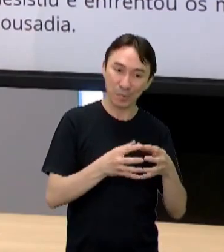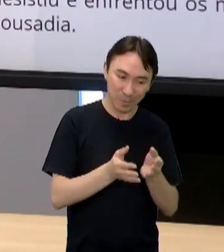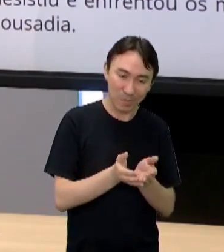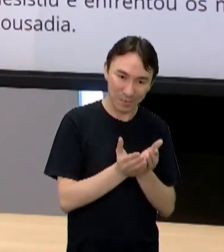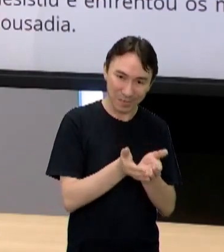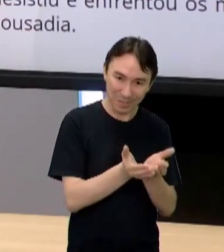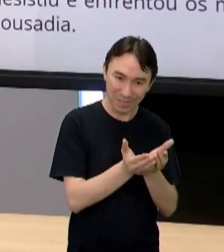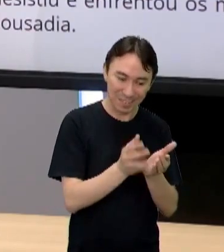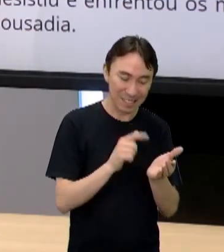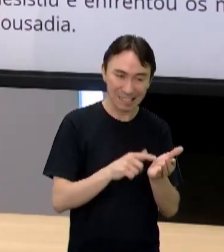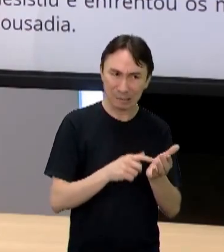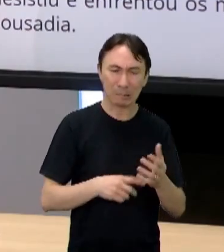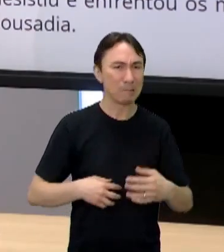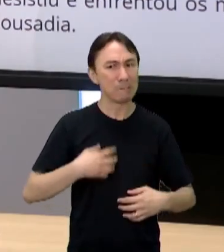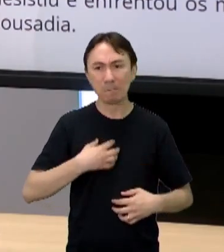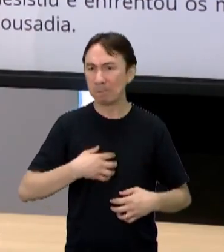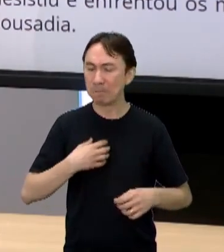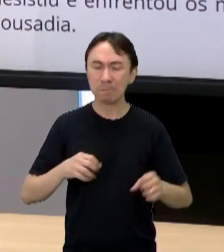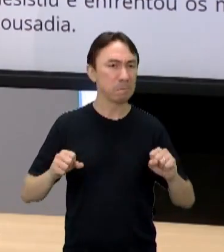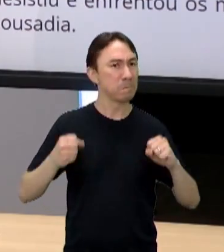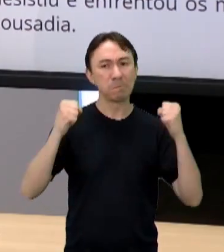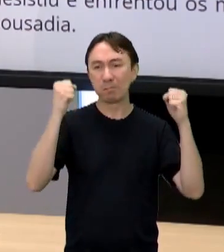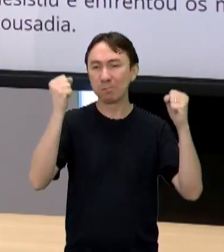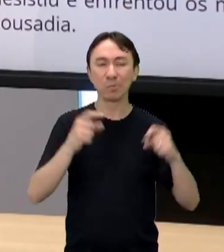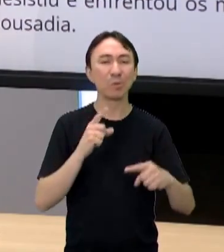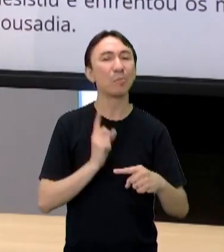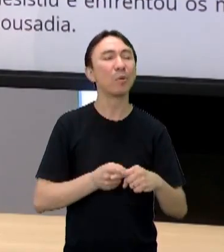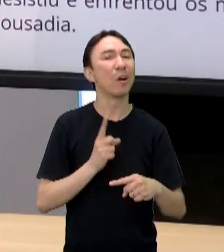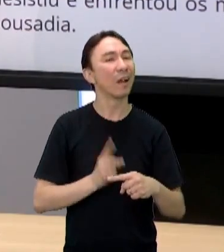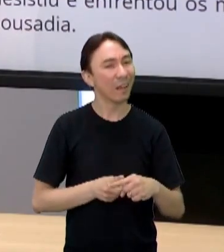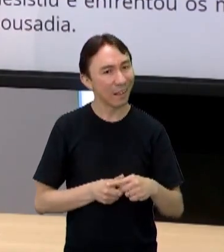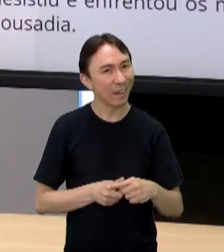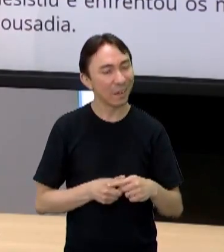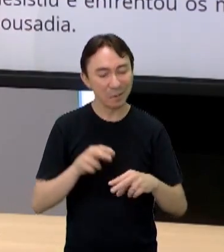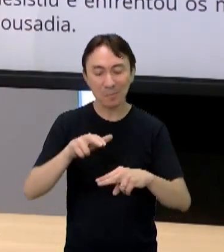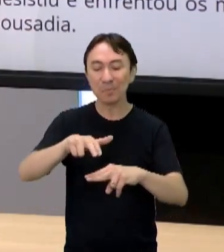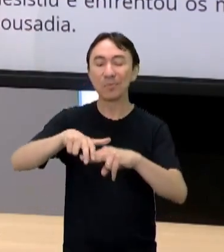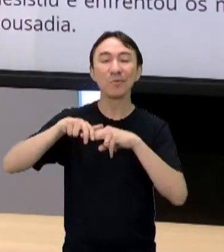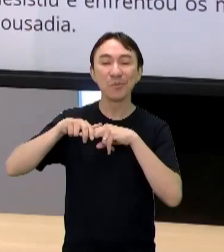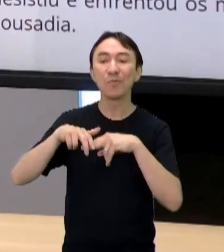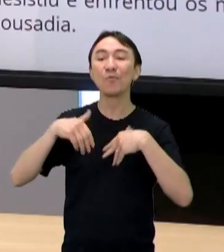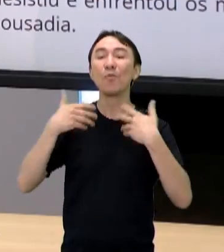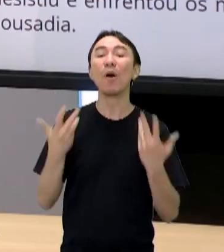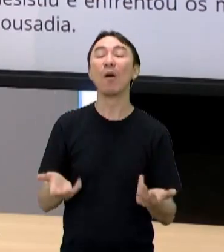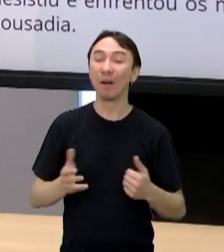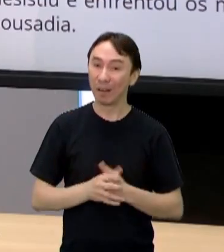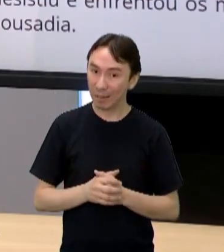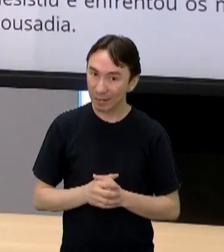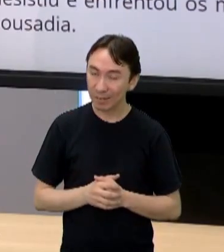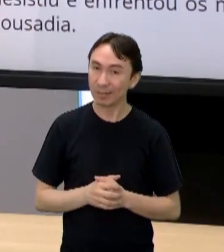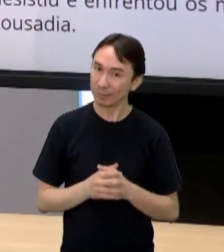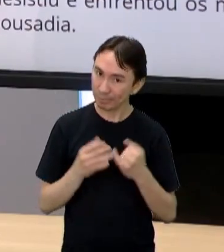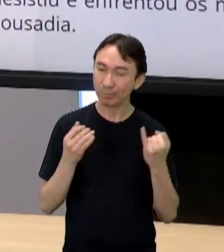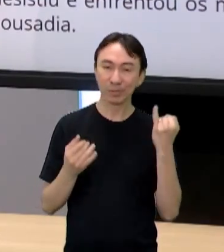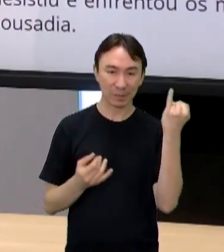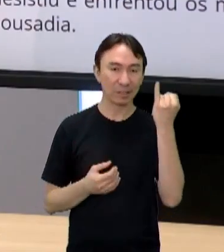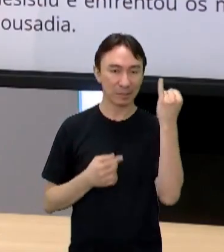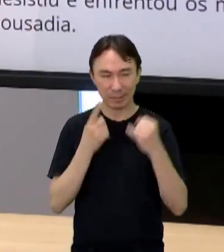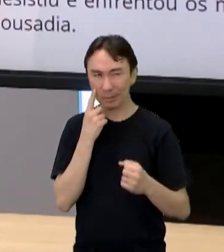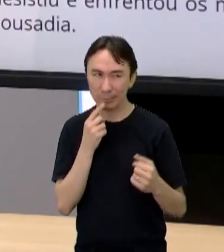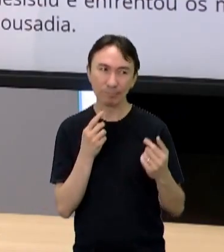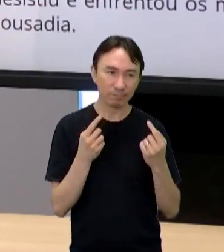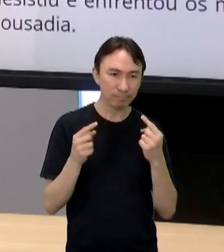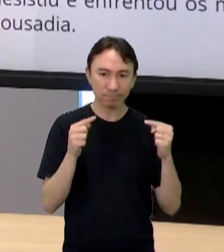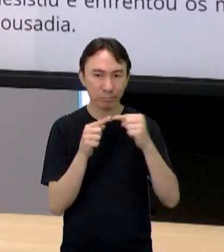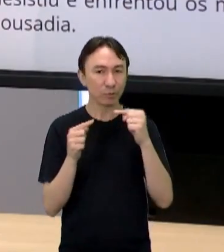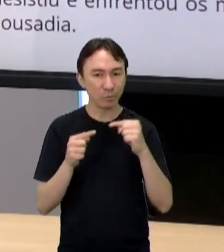revoltar. Pois, por quê? Qual o motivo? Tá? Então, é sempre importante ir fazendo essa relação aí.